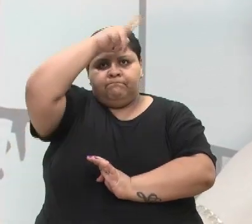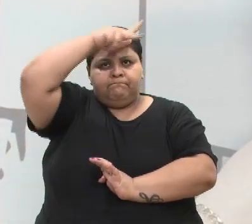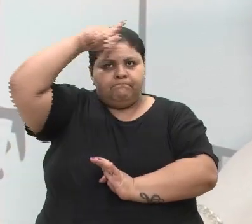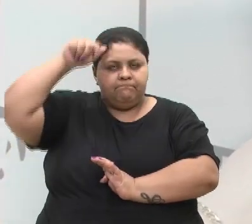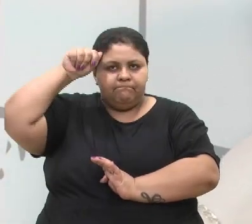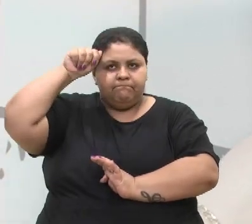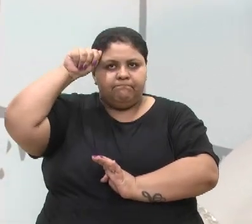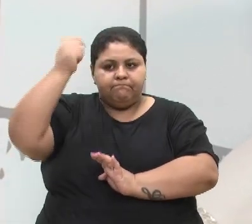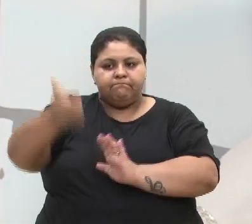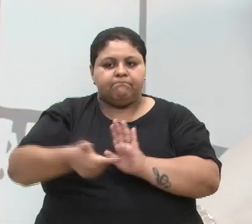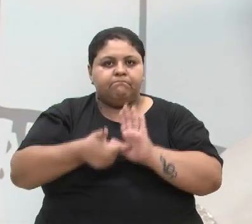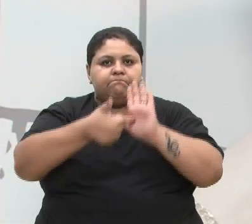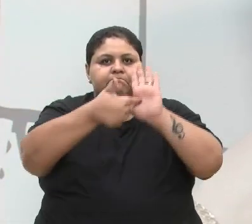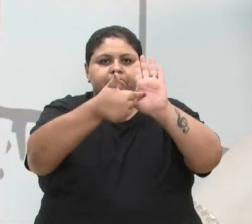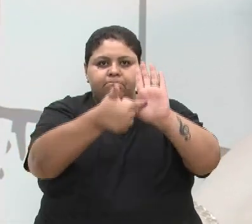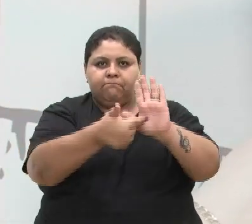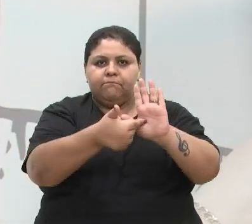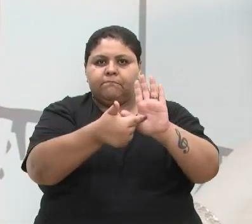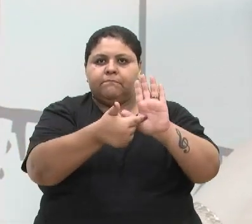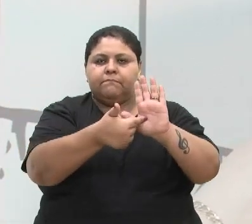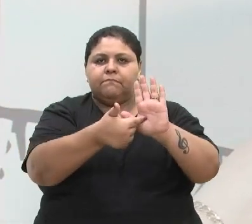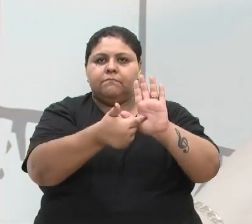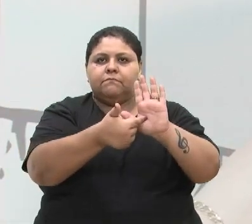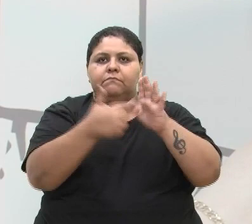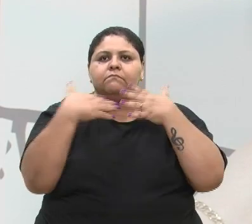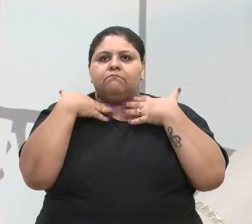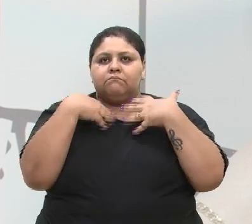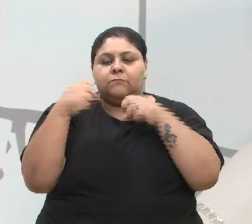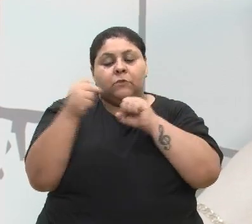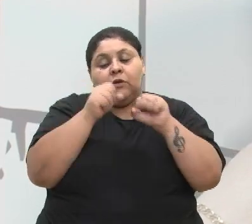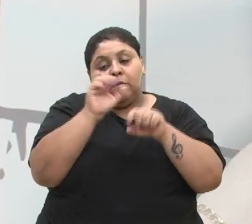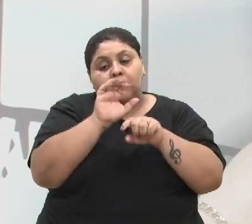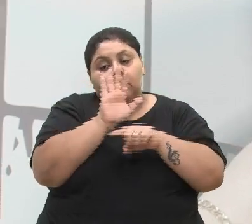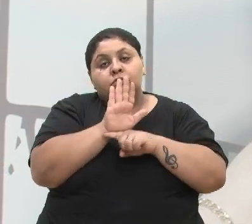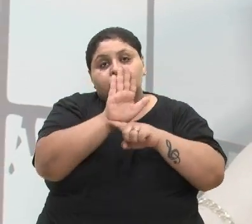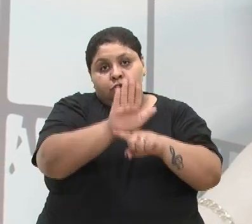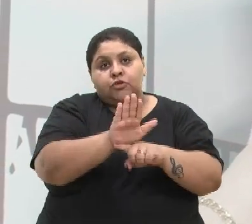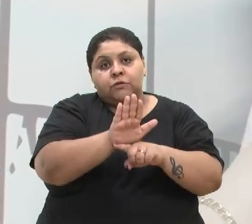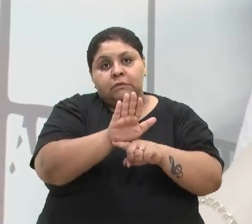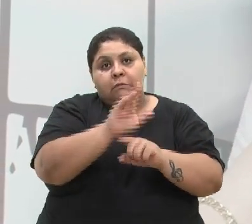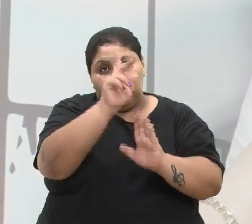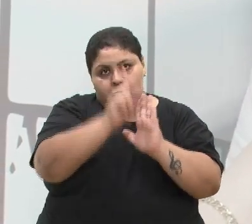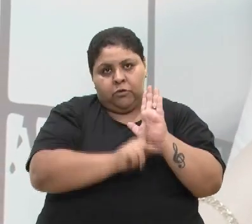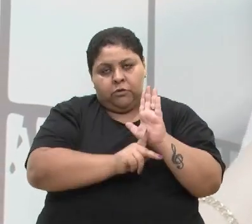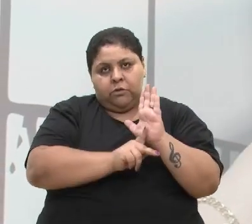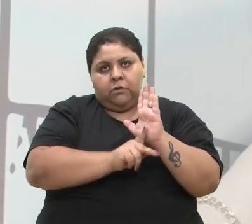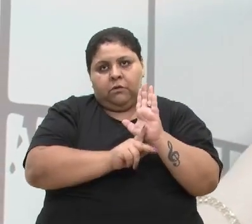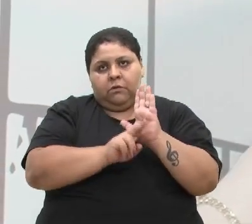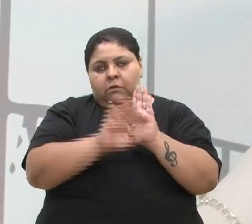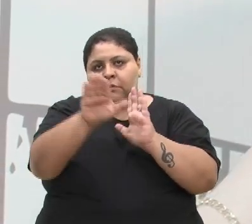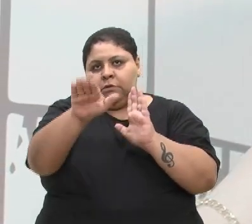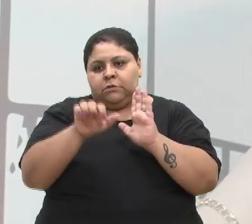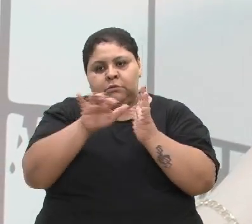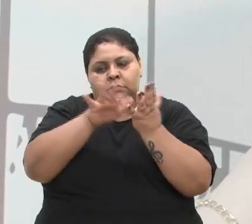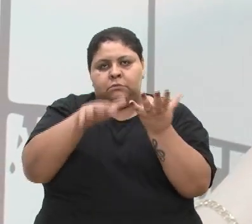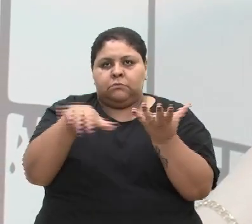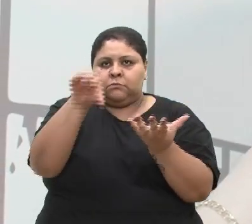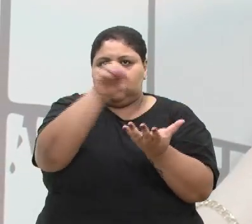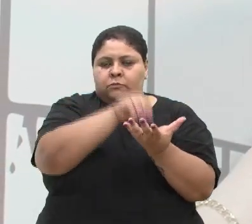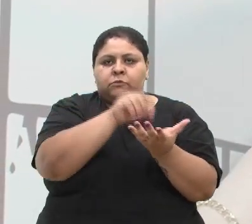ele apresentar aí a secretaria que poderia ajudar nós nesse projeto. Chamamos aí a Codeca,